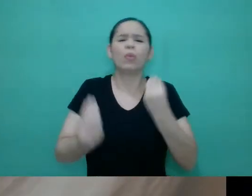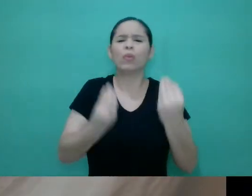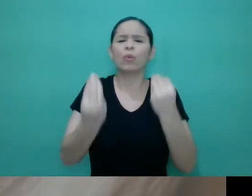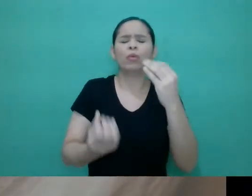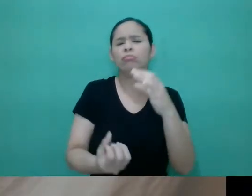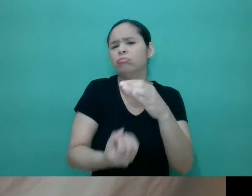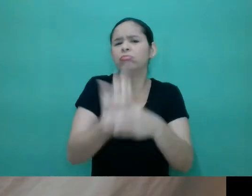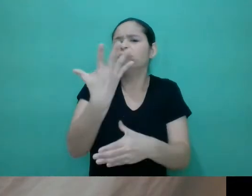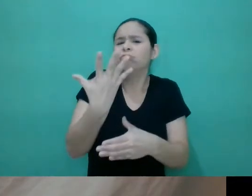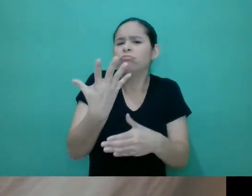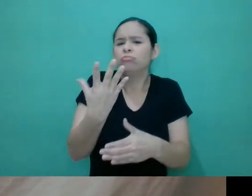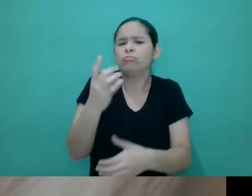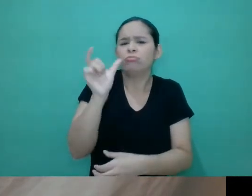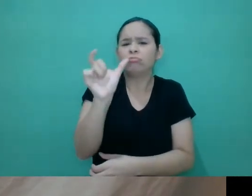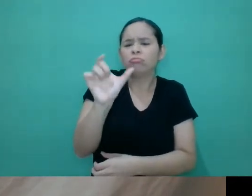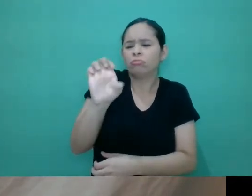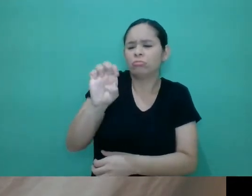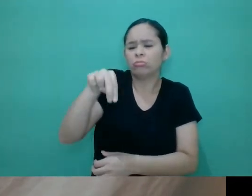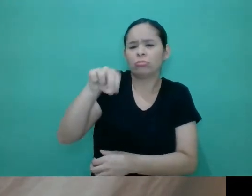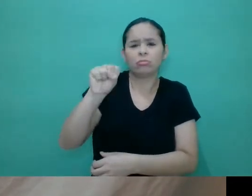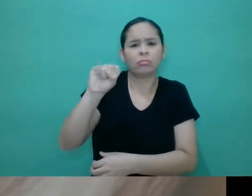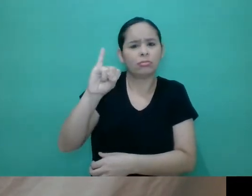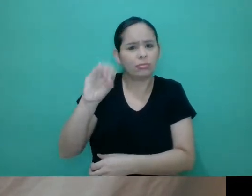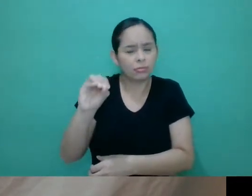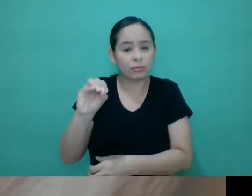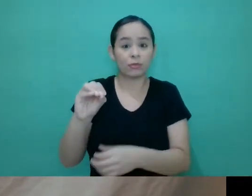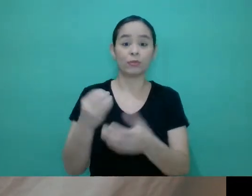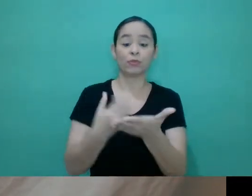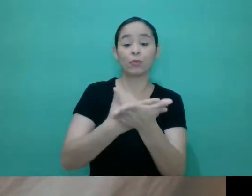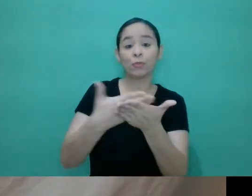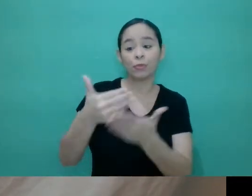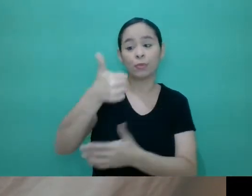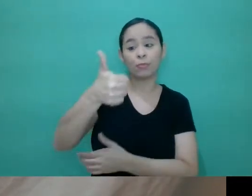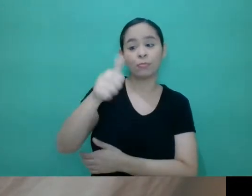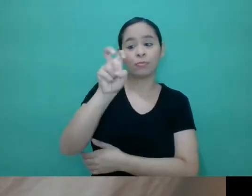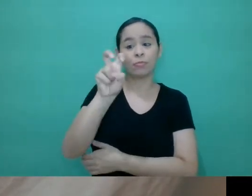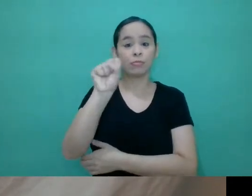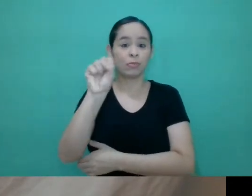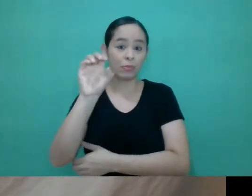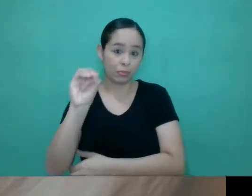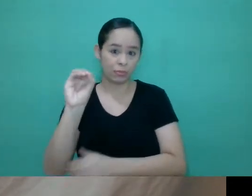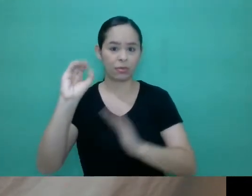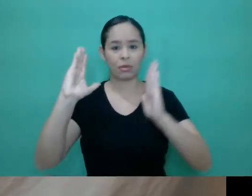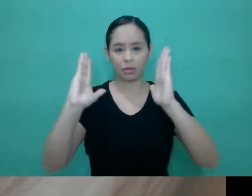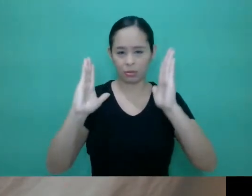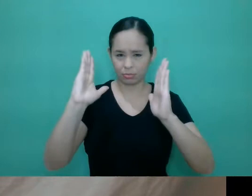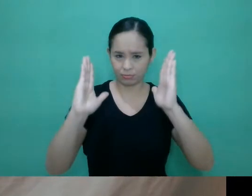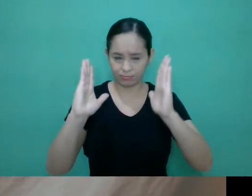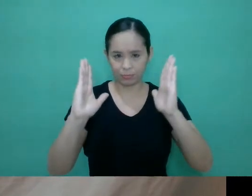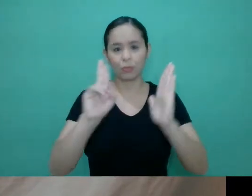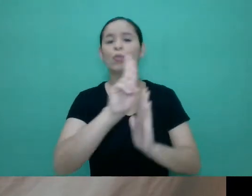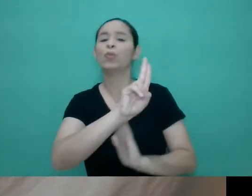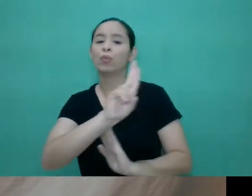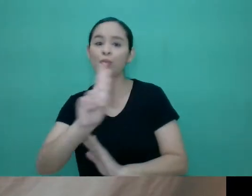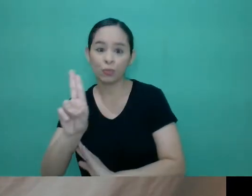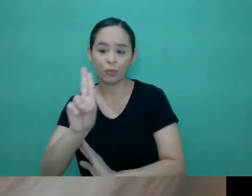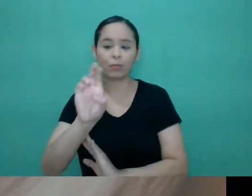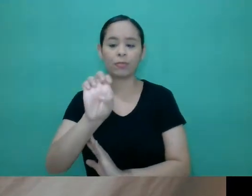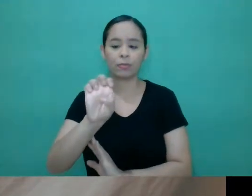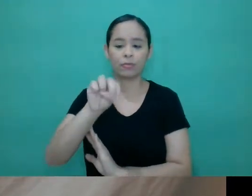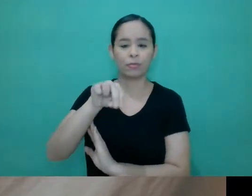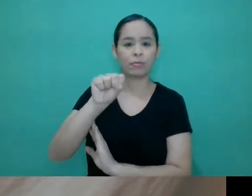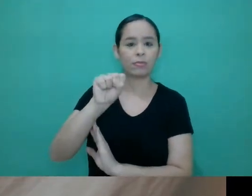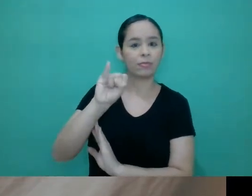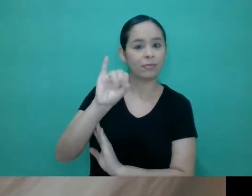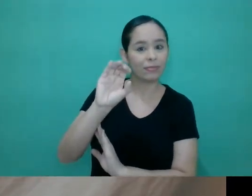O ensaio vai surgir em 1580, né? Com esse nome, que